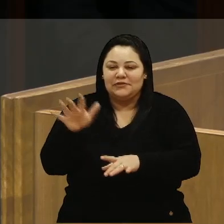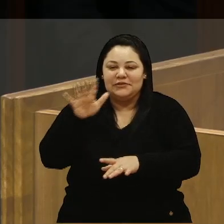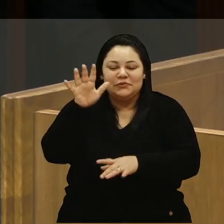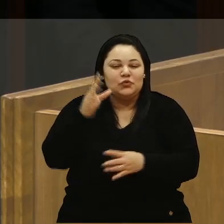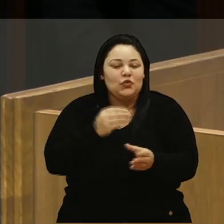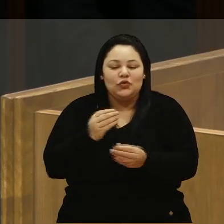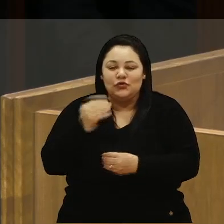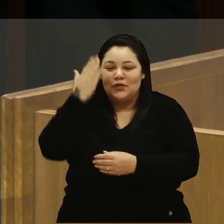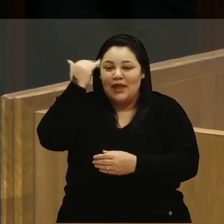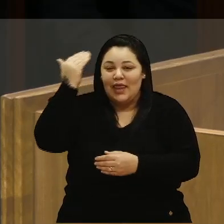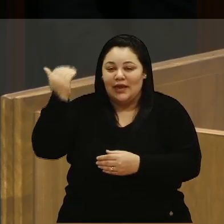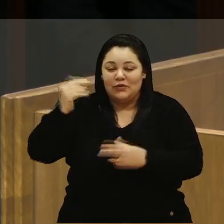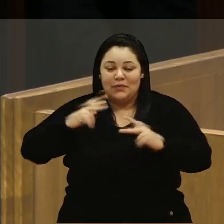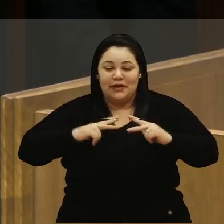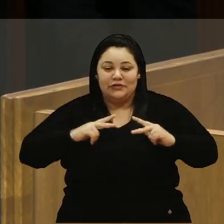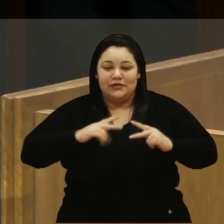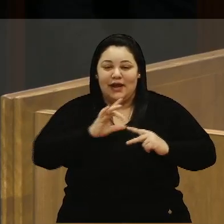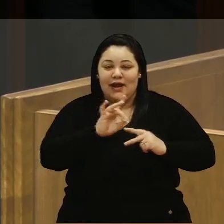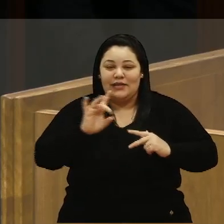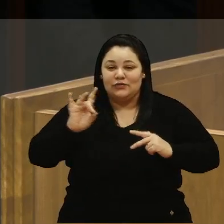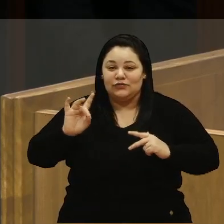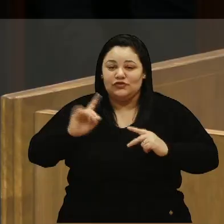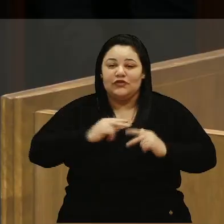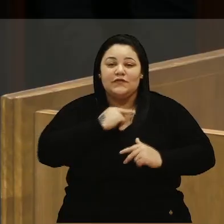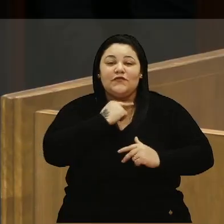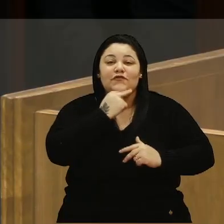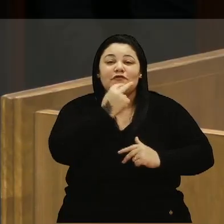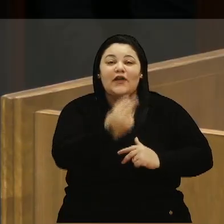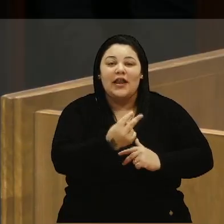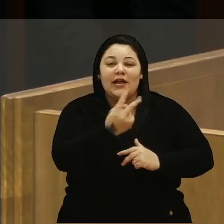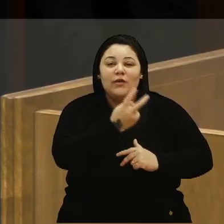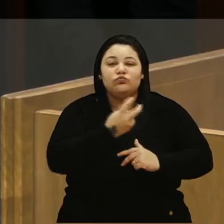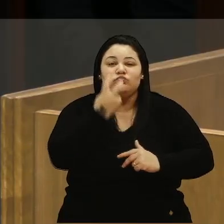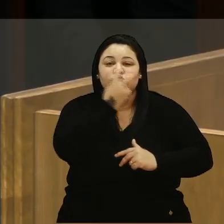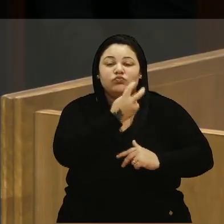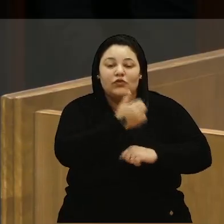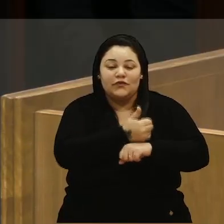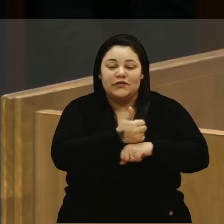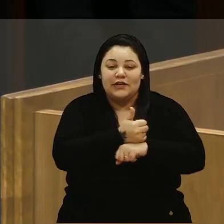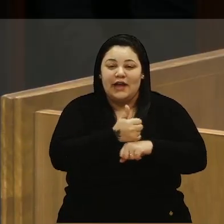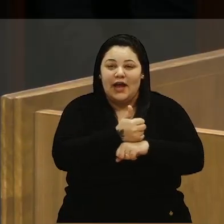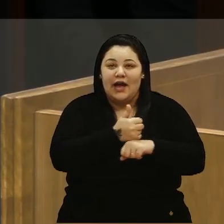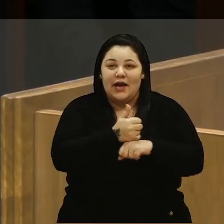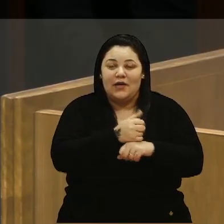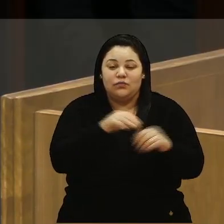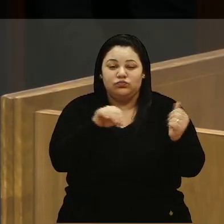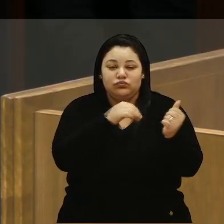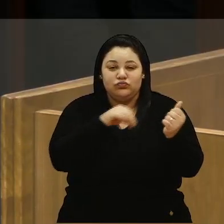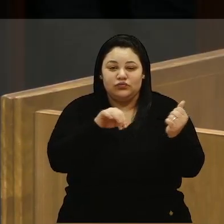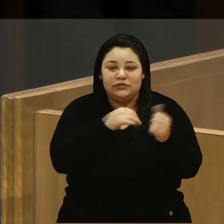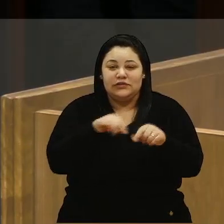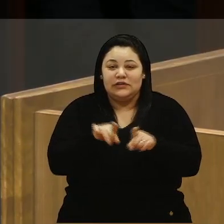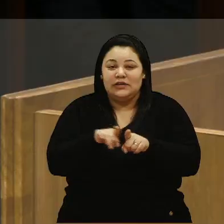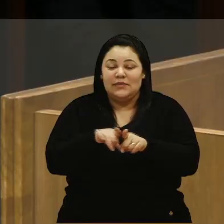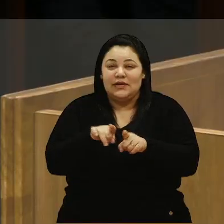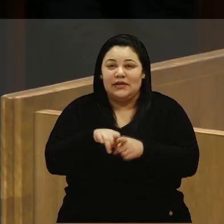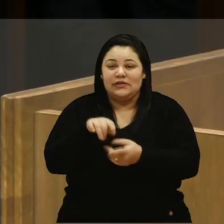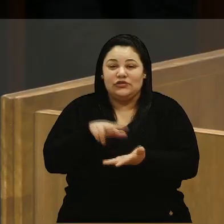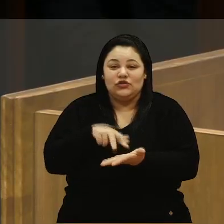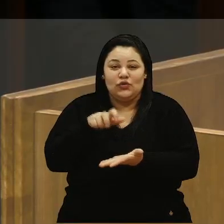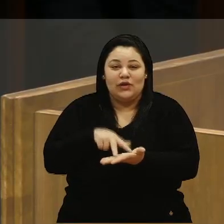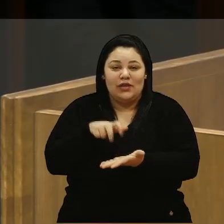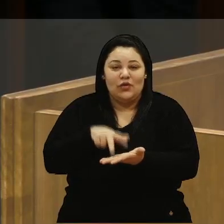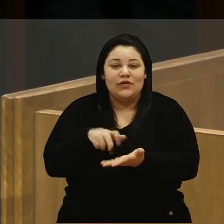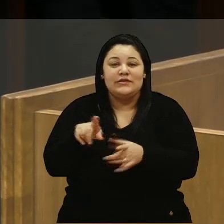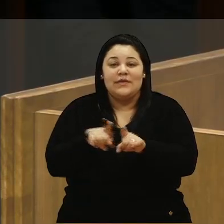talento individual de declamadores, instrumentistas, solistas vocais e chuleadores, que enobrecem nossa